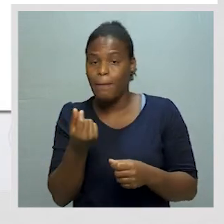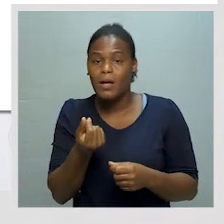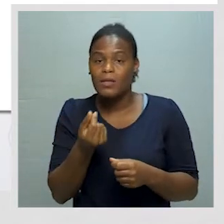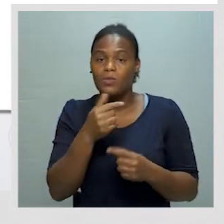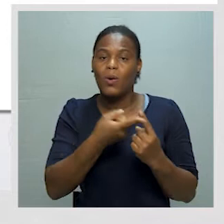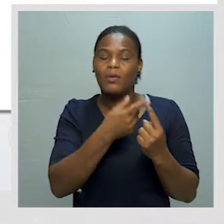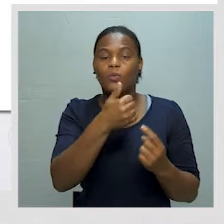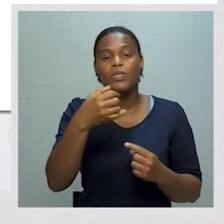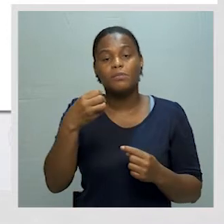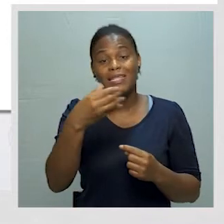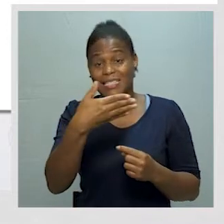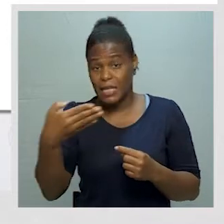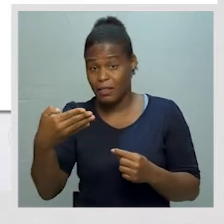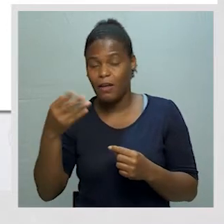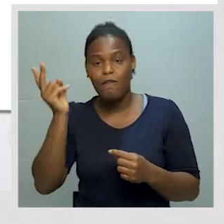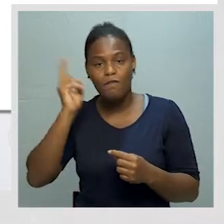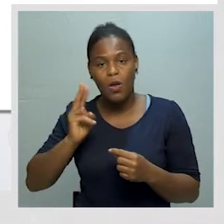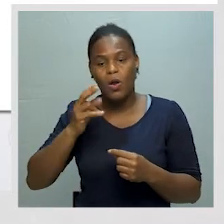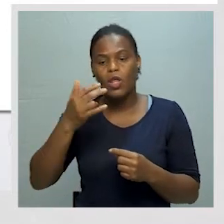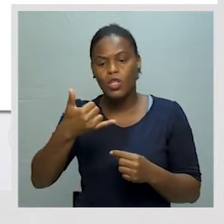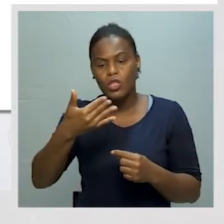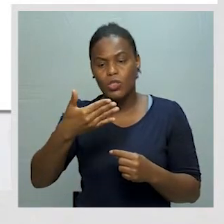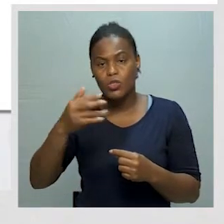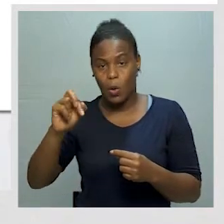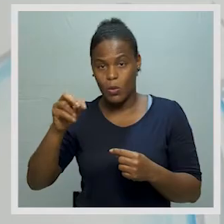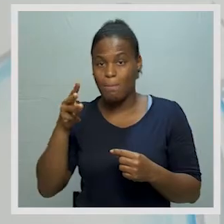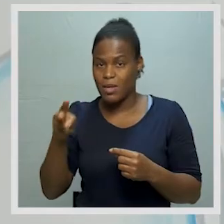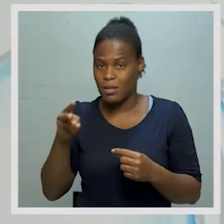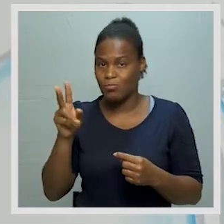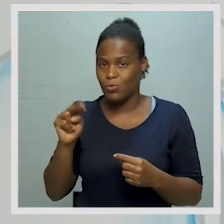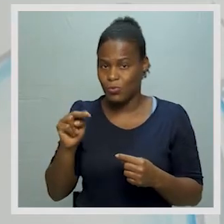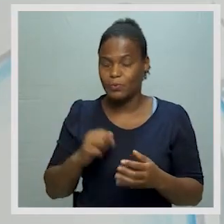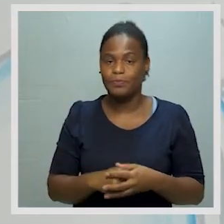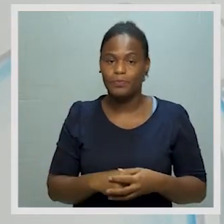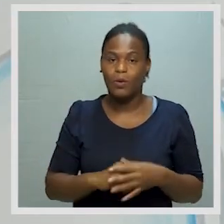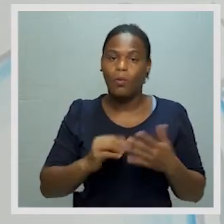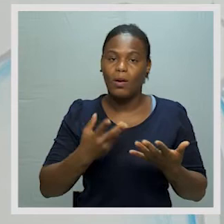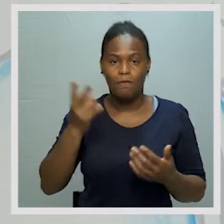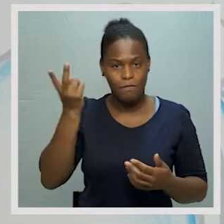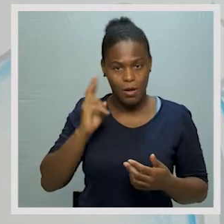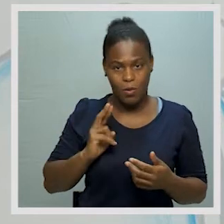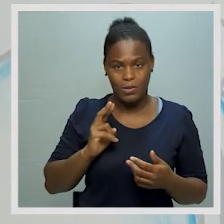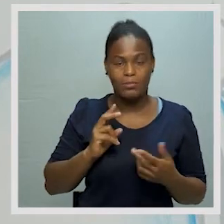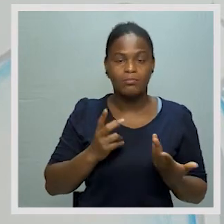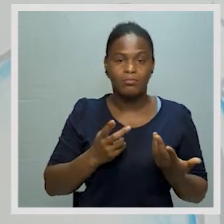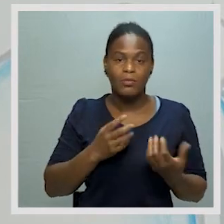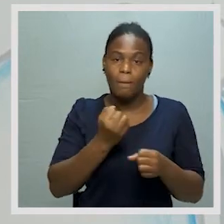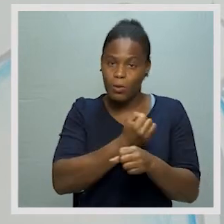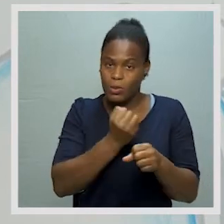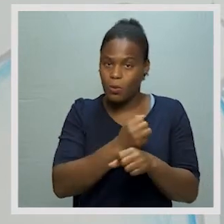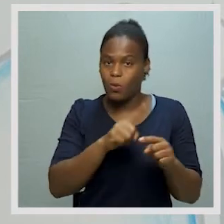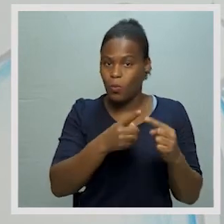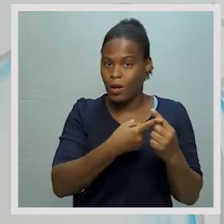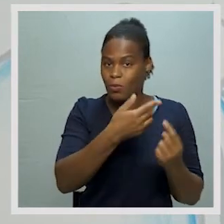preços de 2017, temos um valor de 18.000 escudos. Ao valorizar a